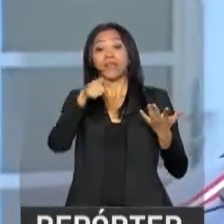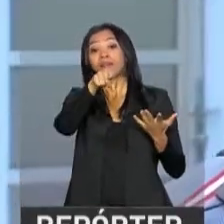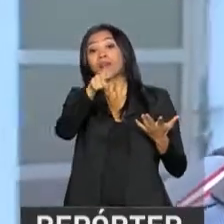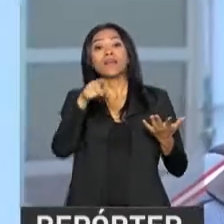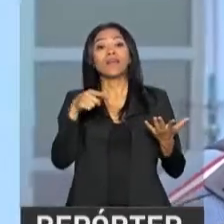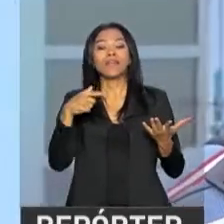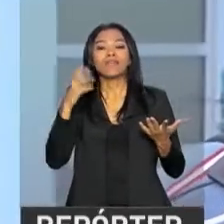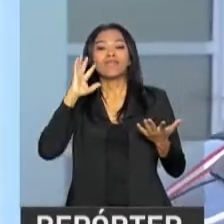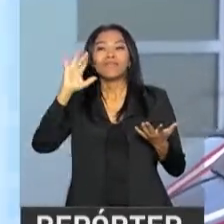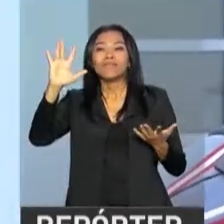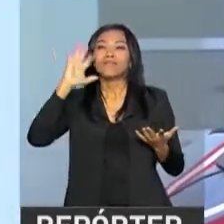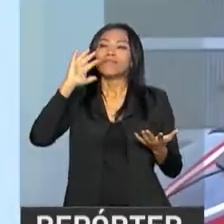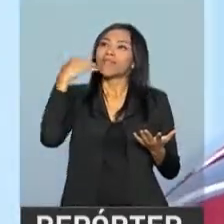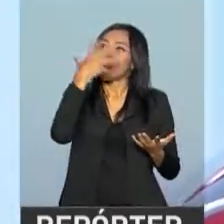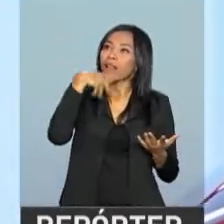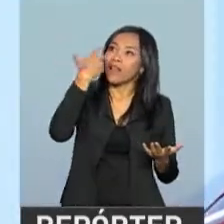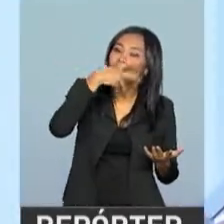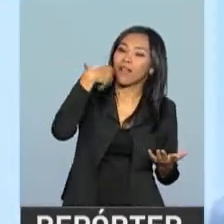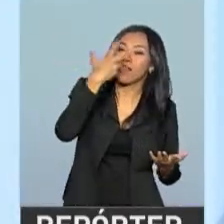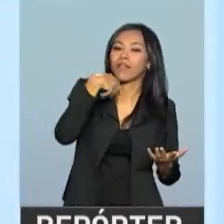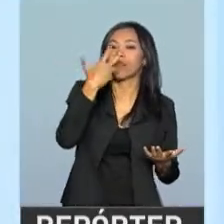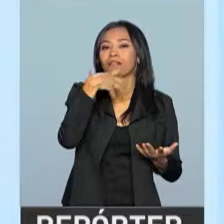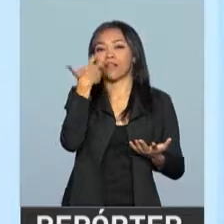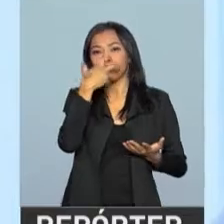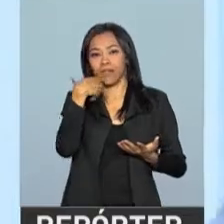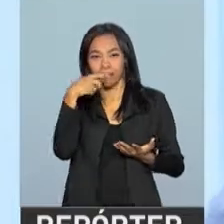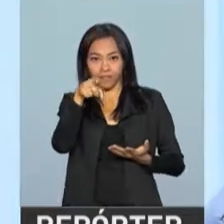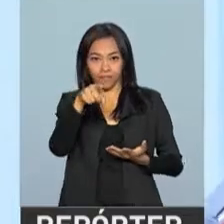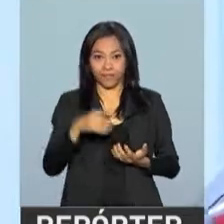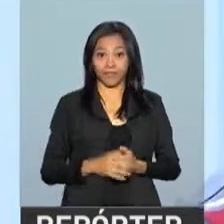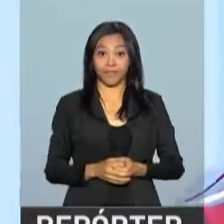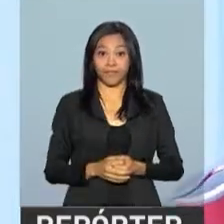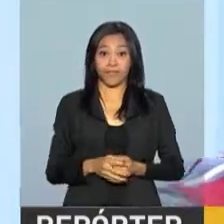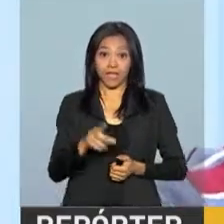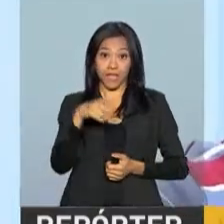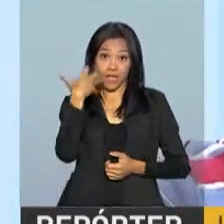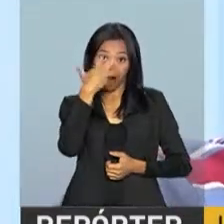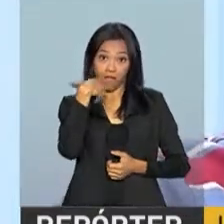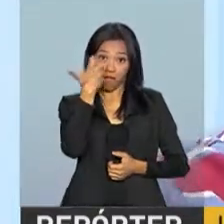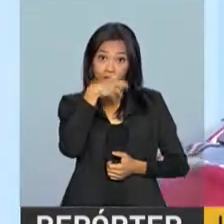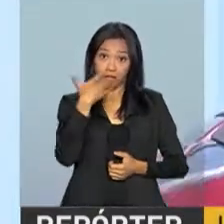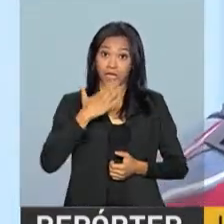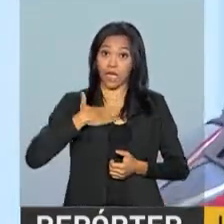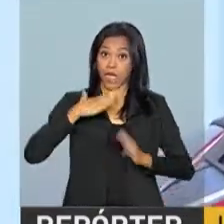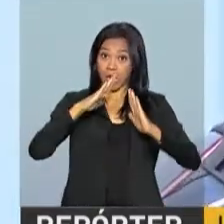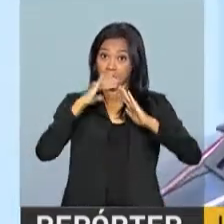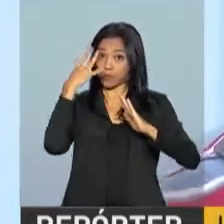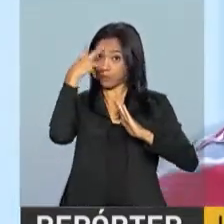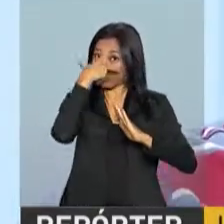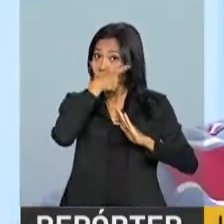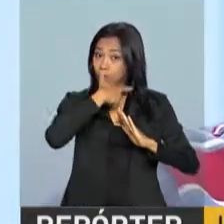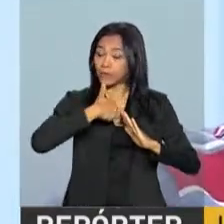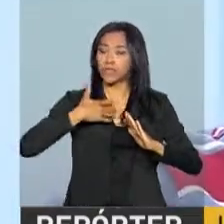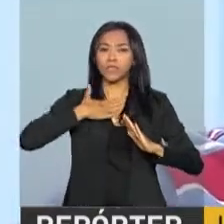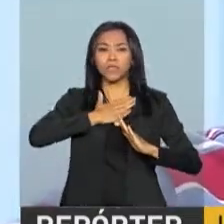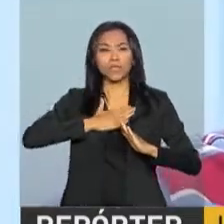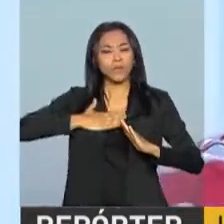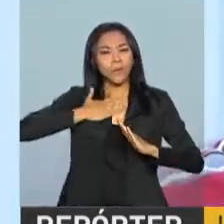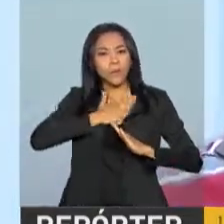para fazer música ia canja é tão bonito que dá gosto